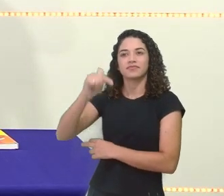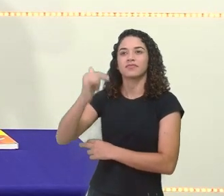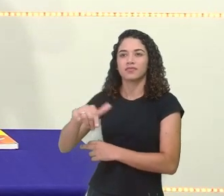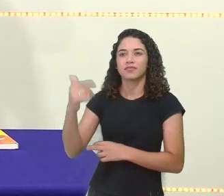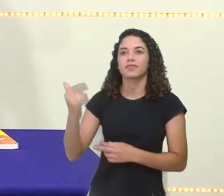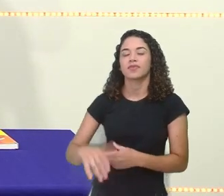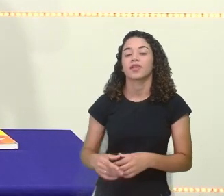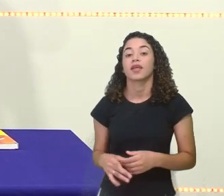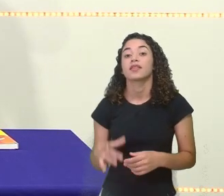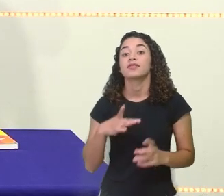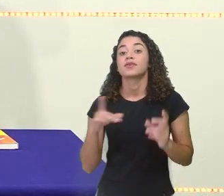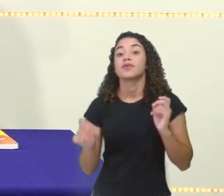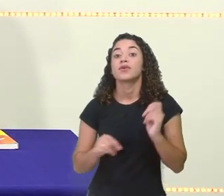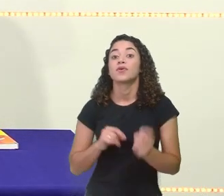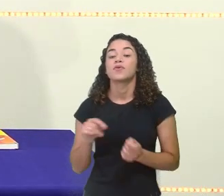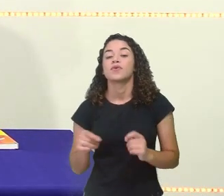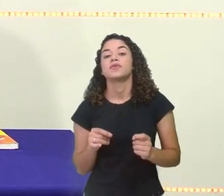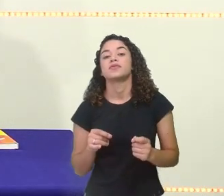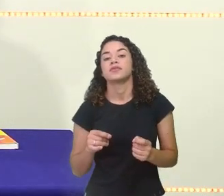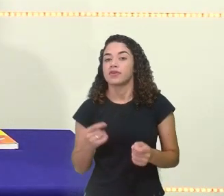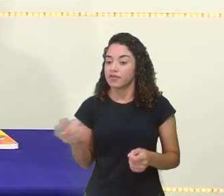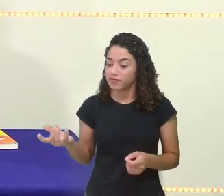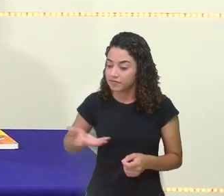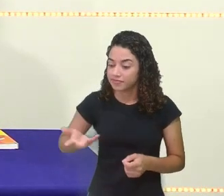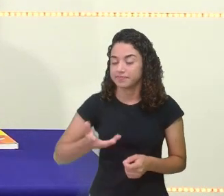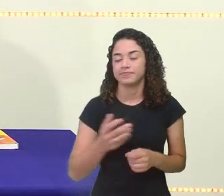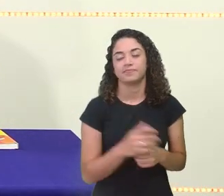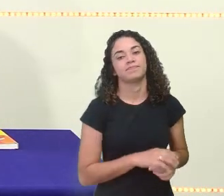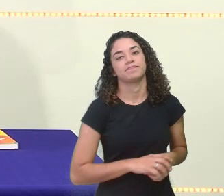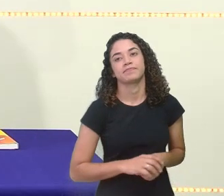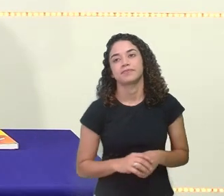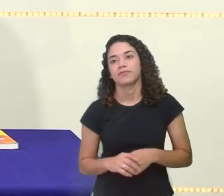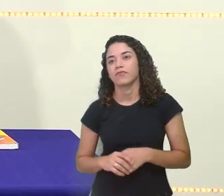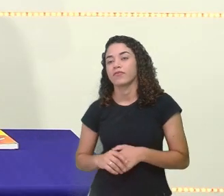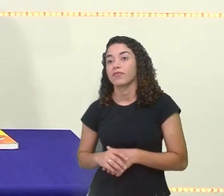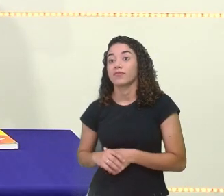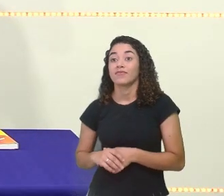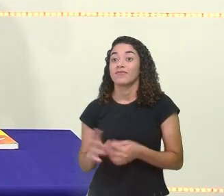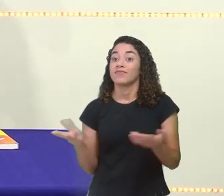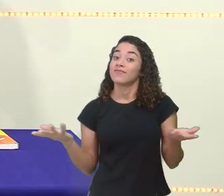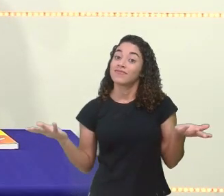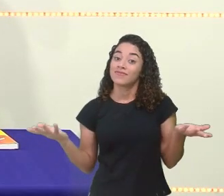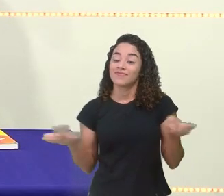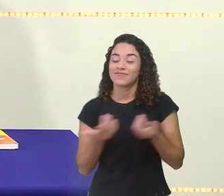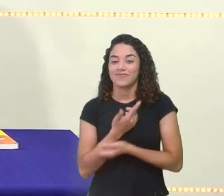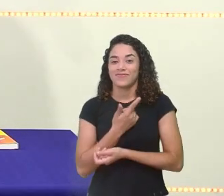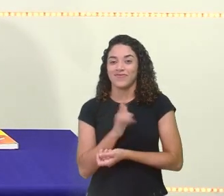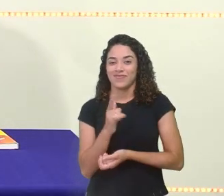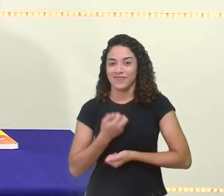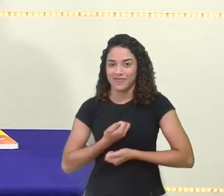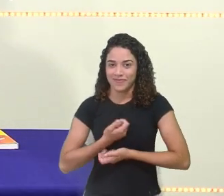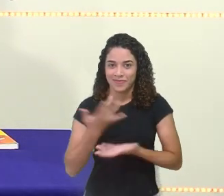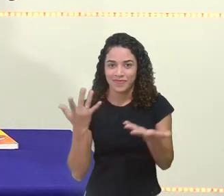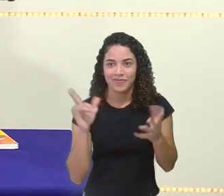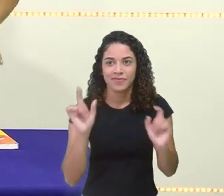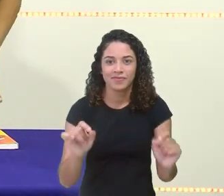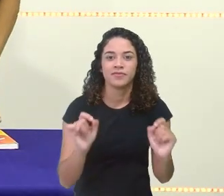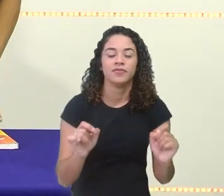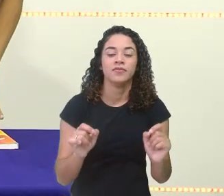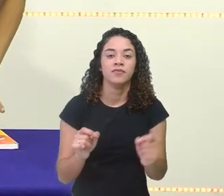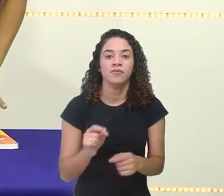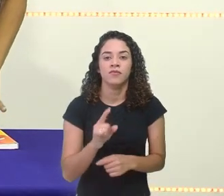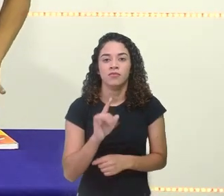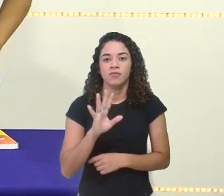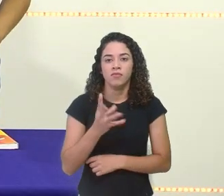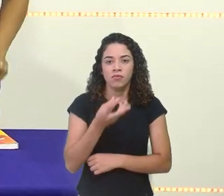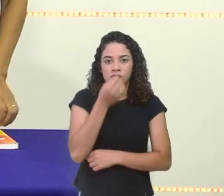tô dando a ideia de velocidade, tá? A outra é A Primavera